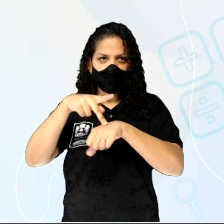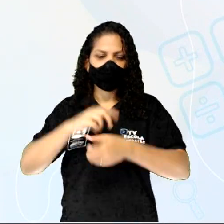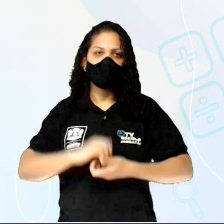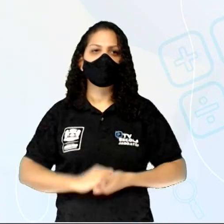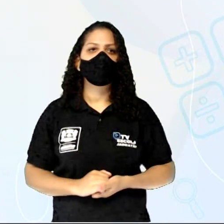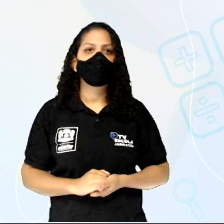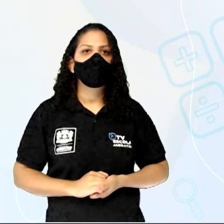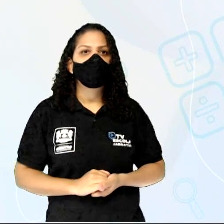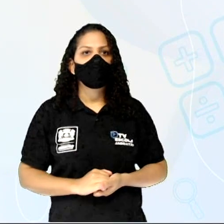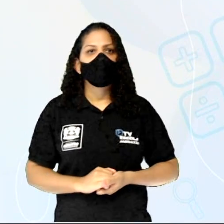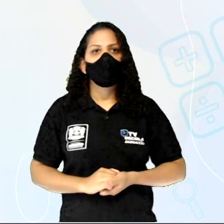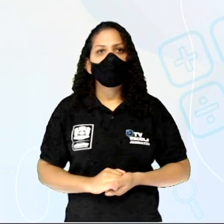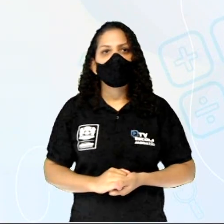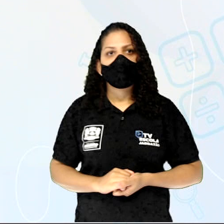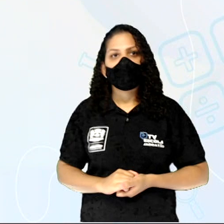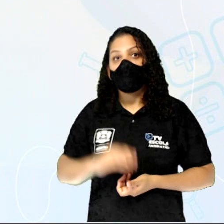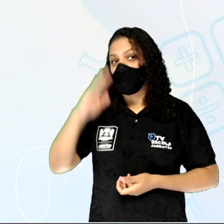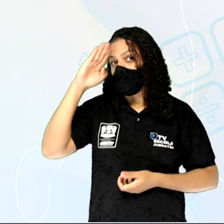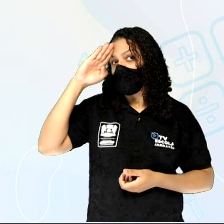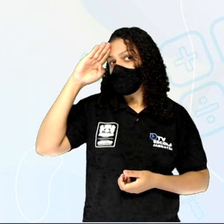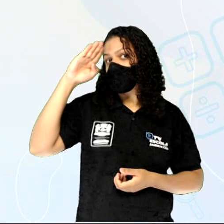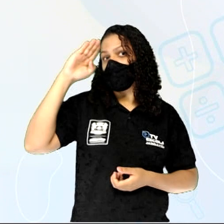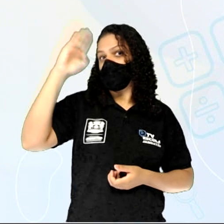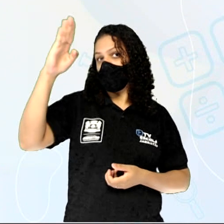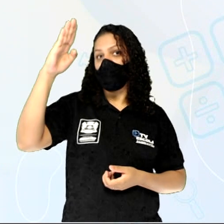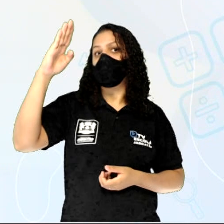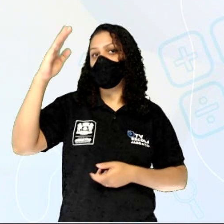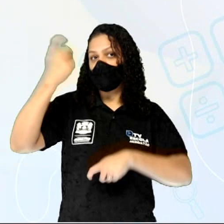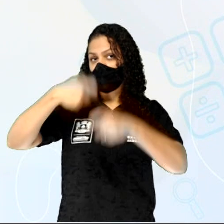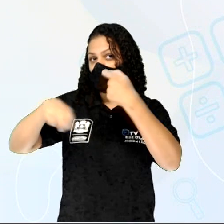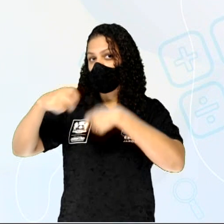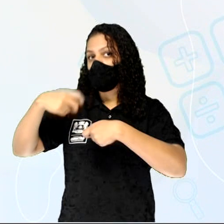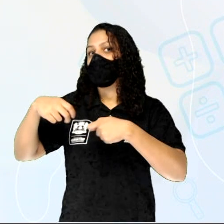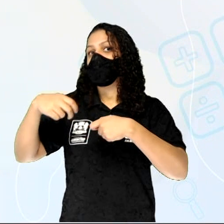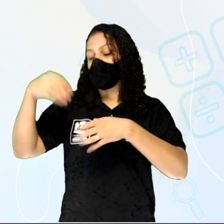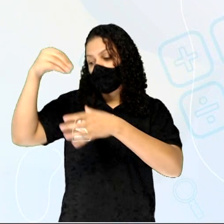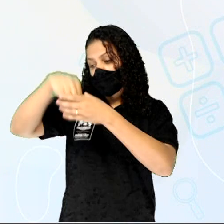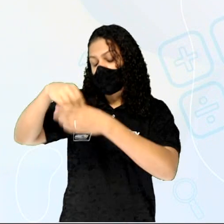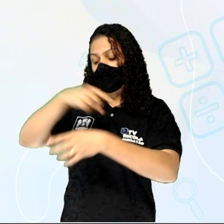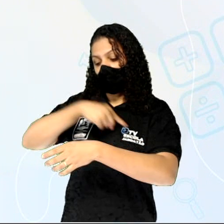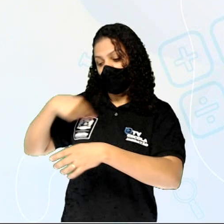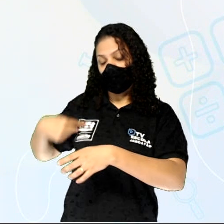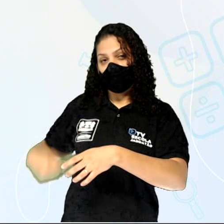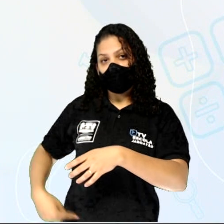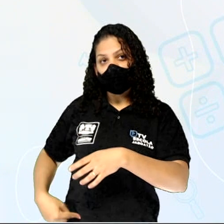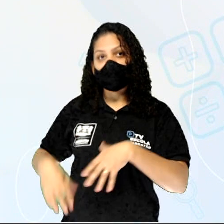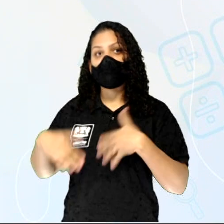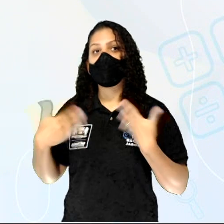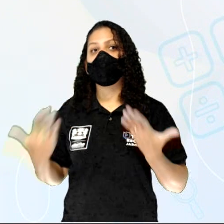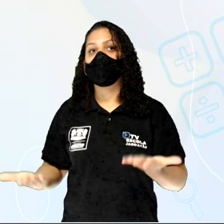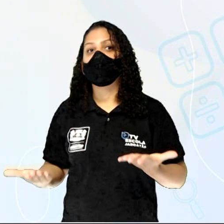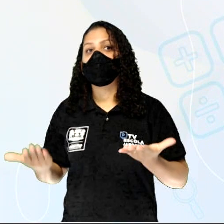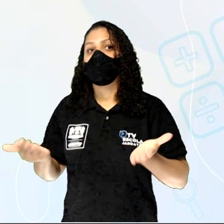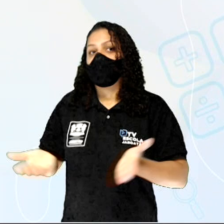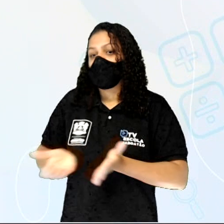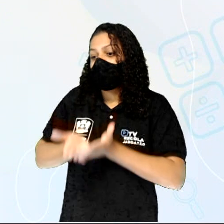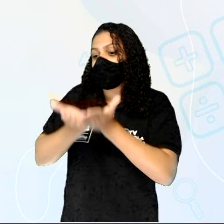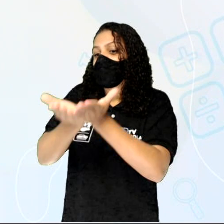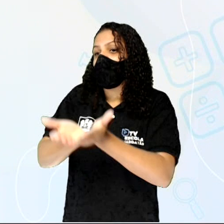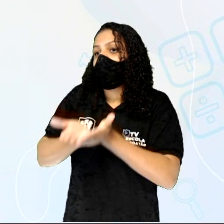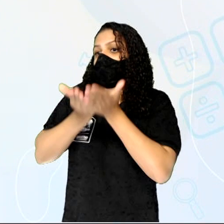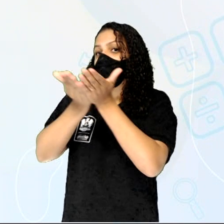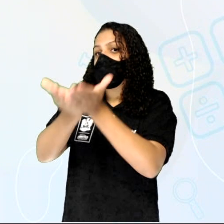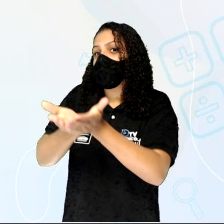Destaques da China no mercado mundial. Navios, a China tem produzido em média cerca de